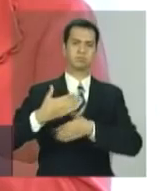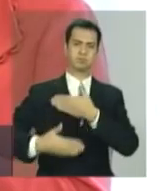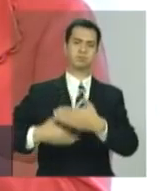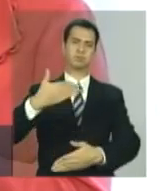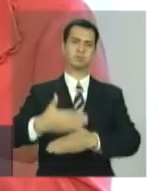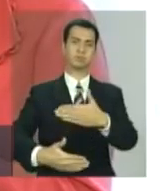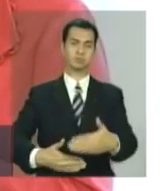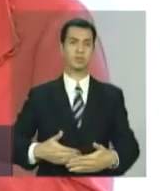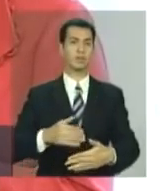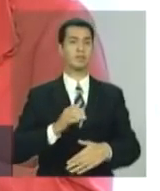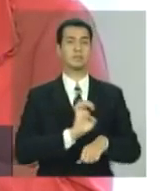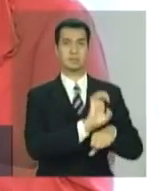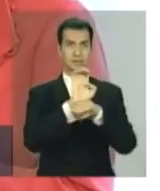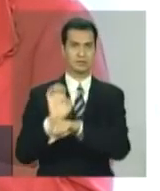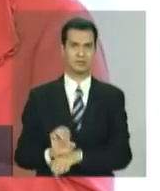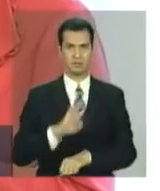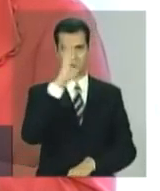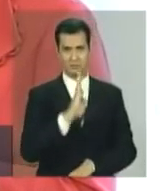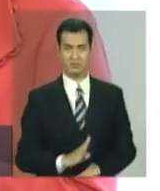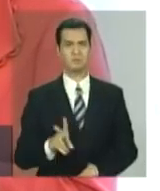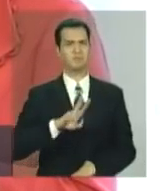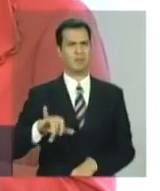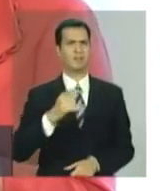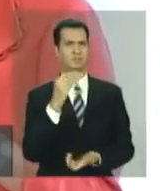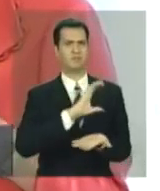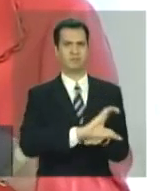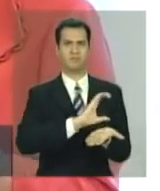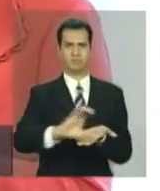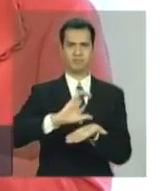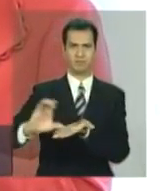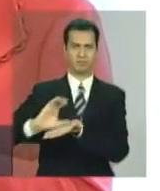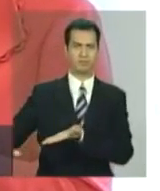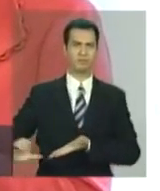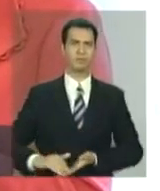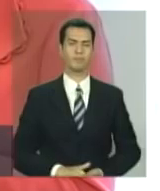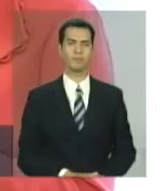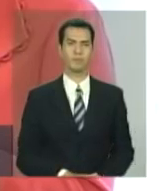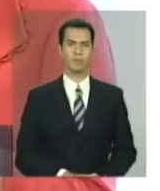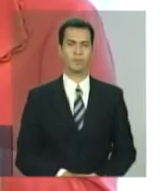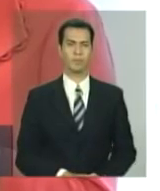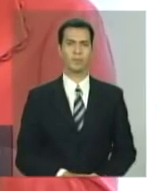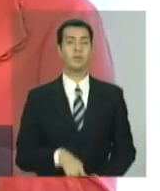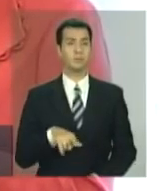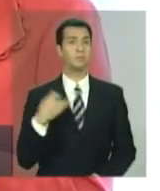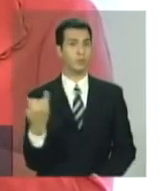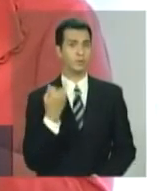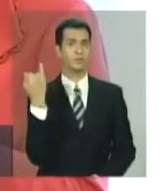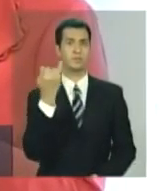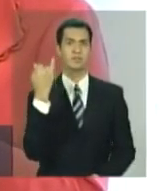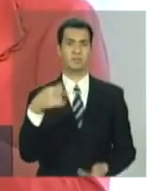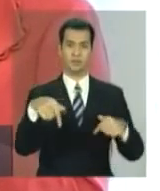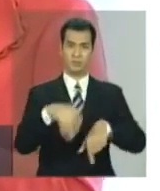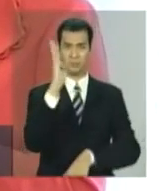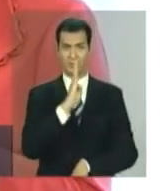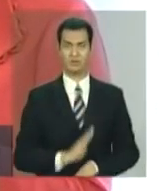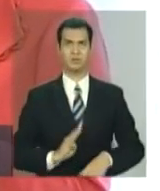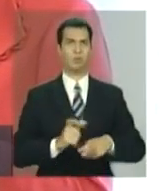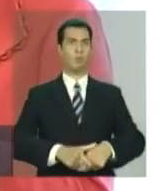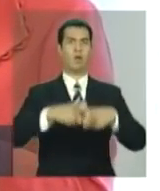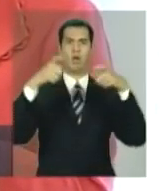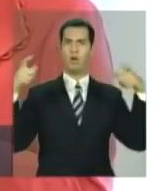estados brasileiros vão ser agentes de investimento. E isso é muito importante num país continental,